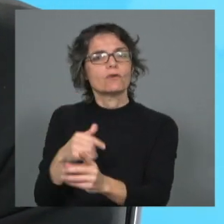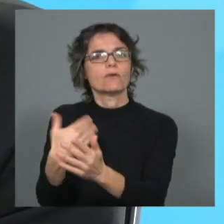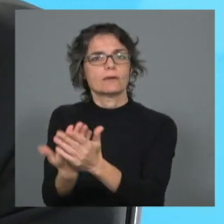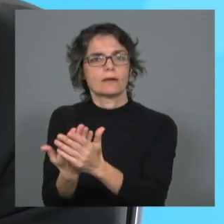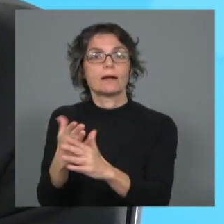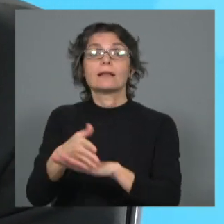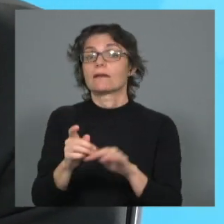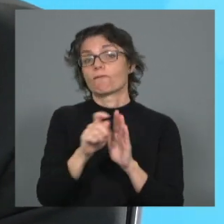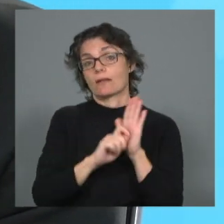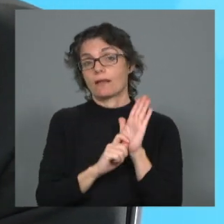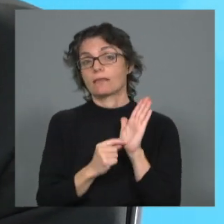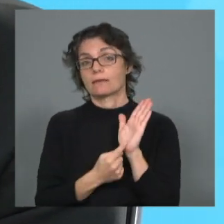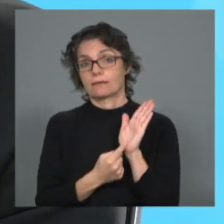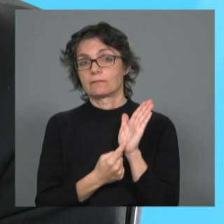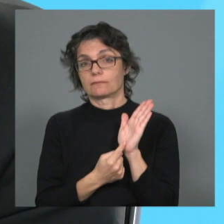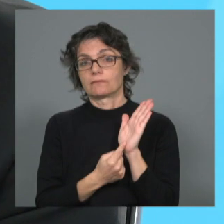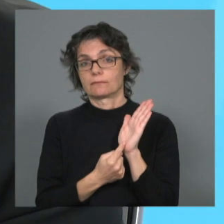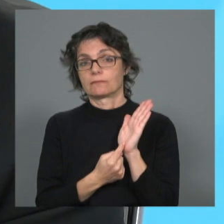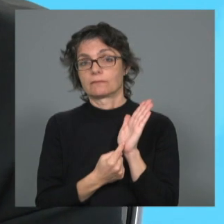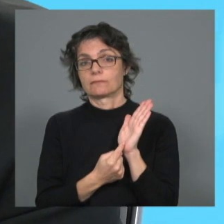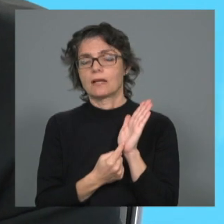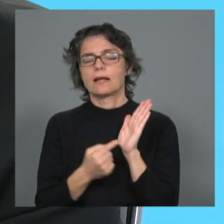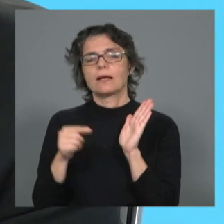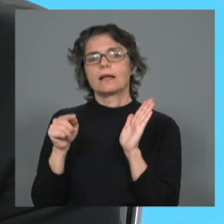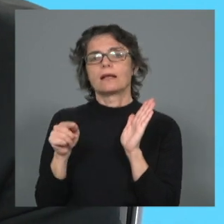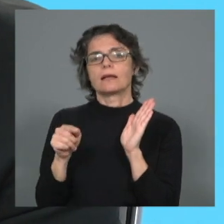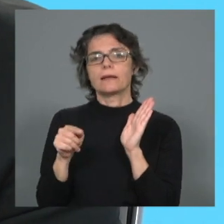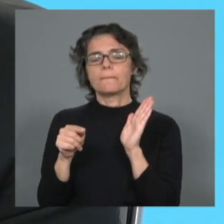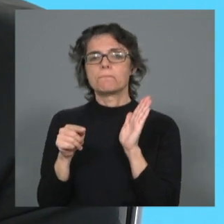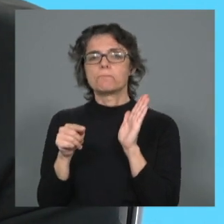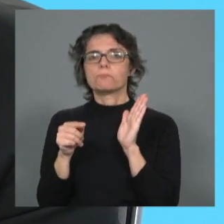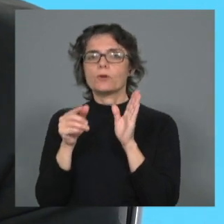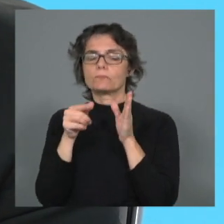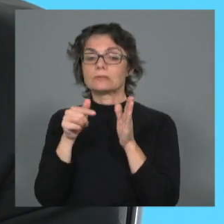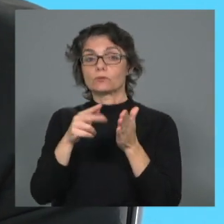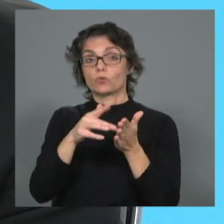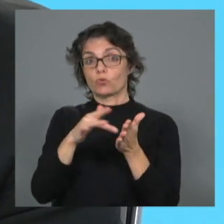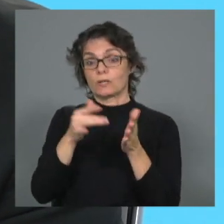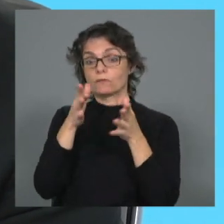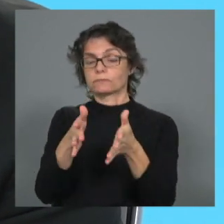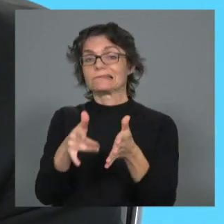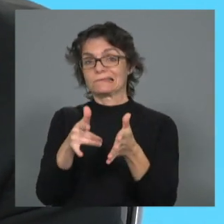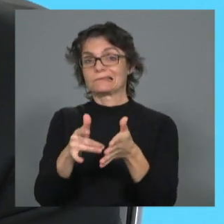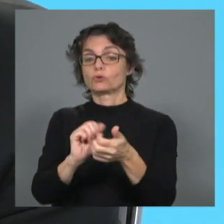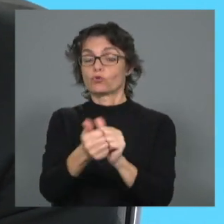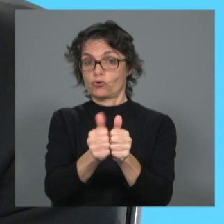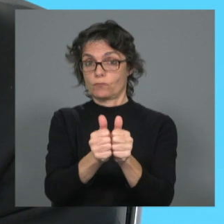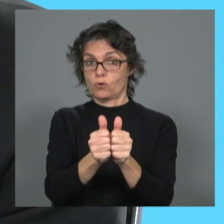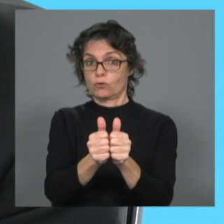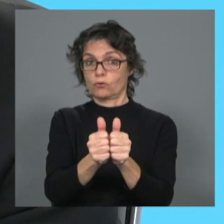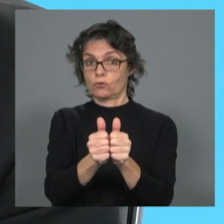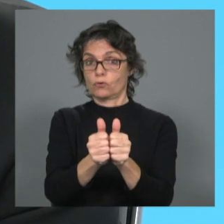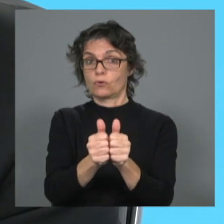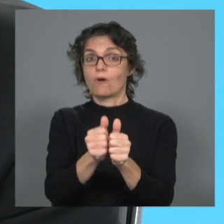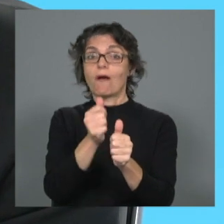ética. E, portanto, ele centraliza um pouquinho esta dimensão sempre. O desporto sem ética